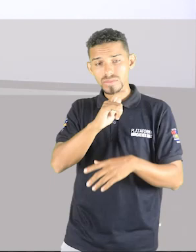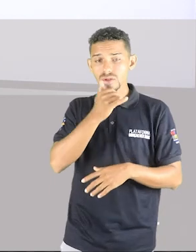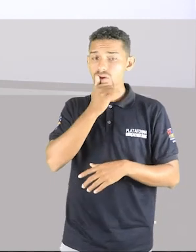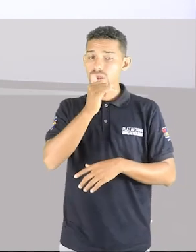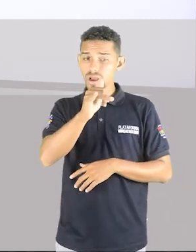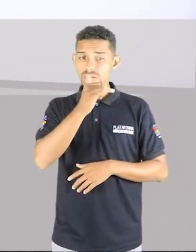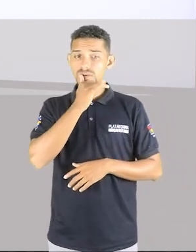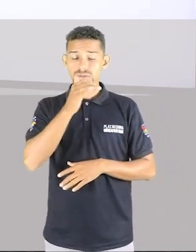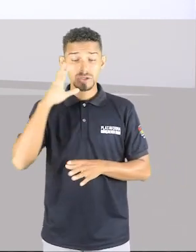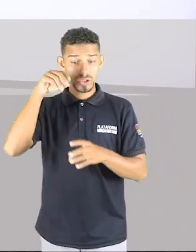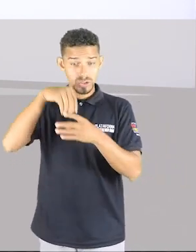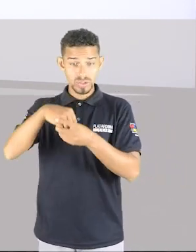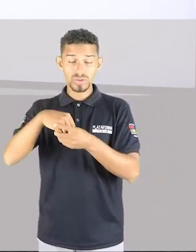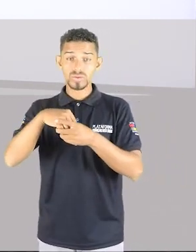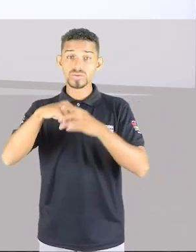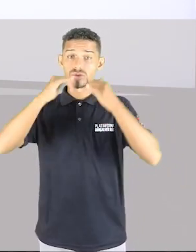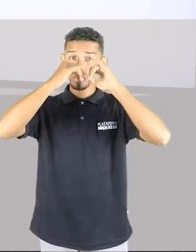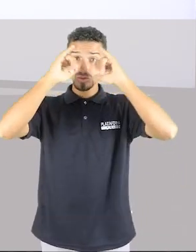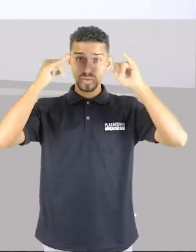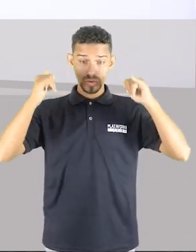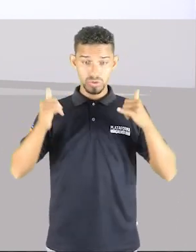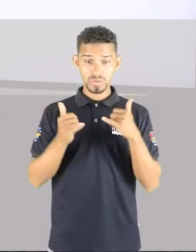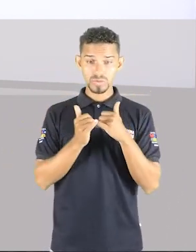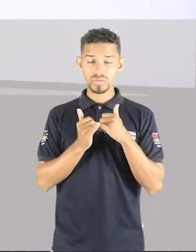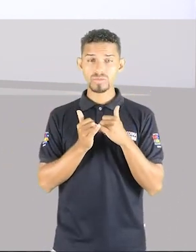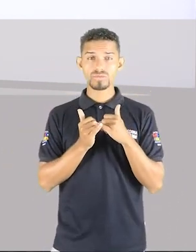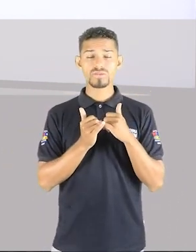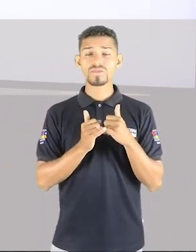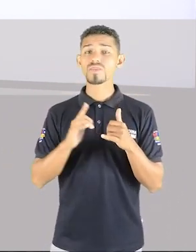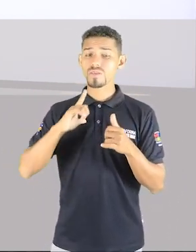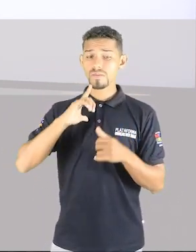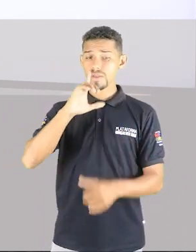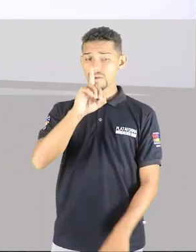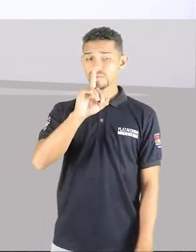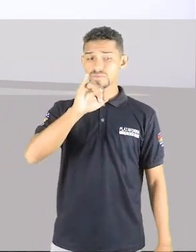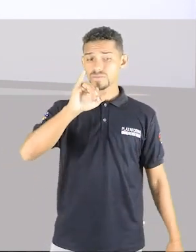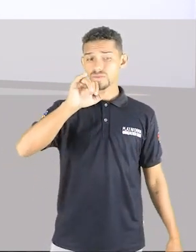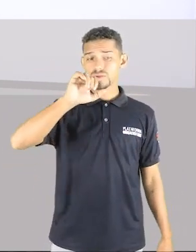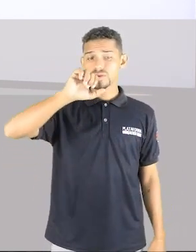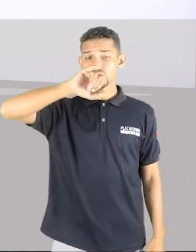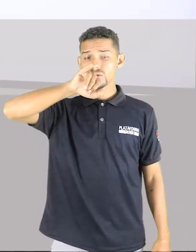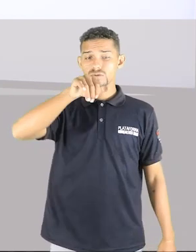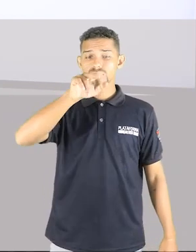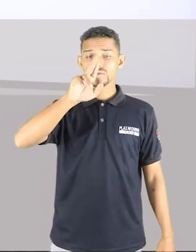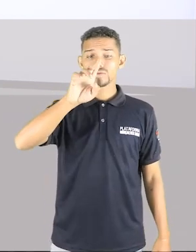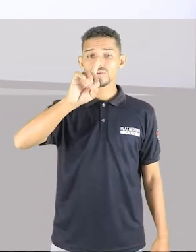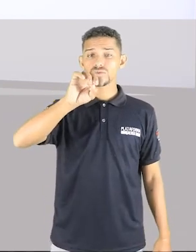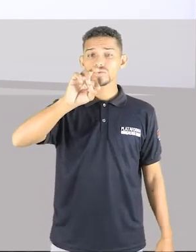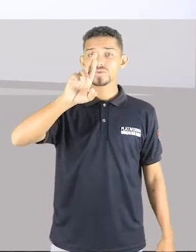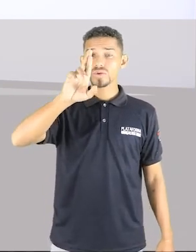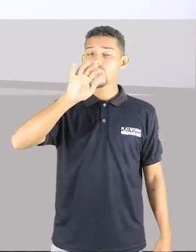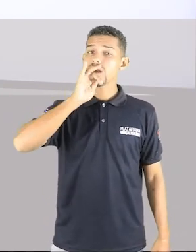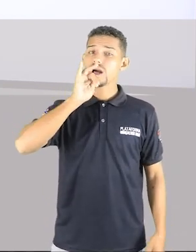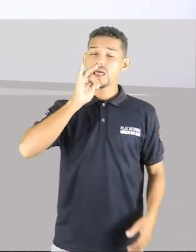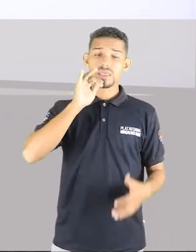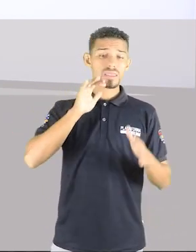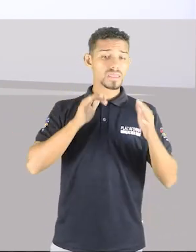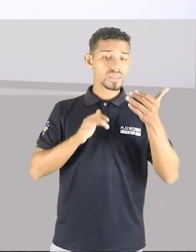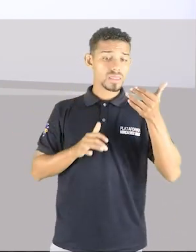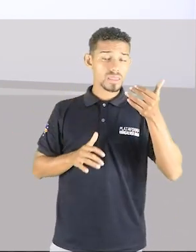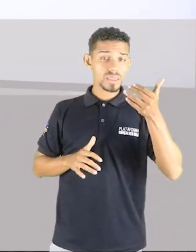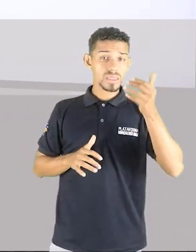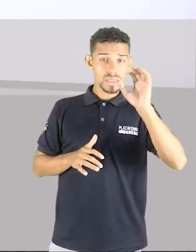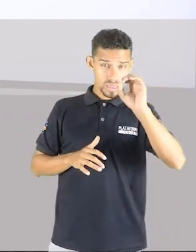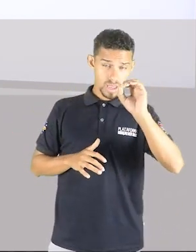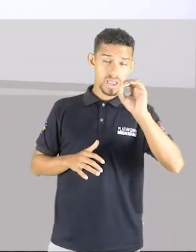elétrica que vai para dentro do circuito em um disjuntor quando se o disjuntor for de 10 aamp